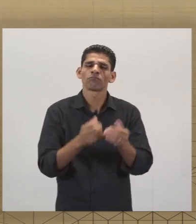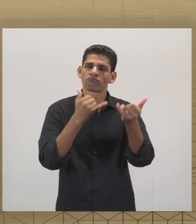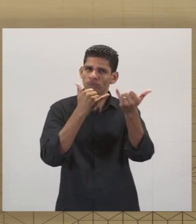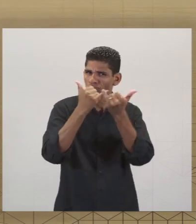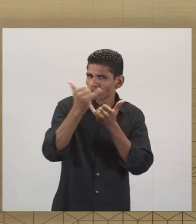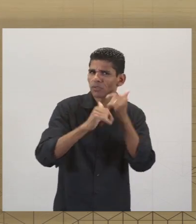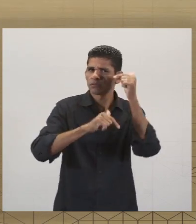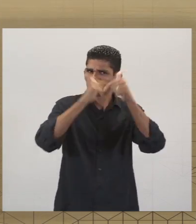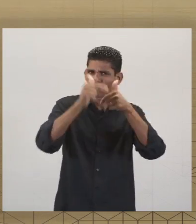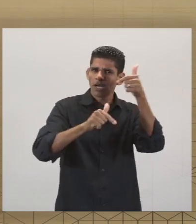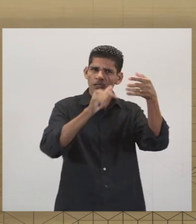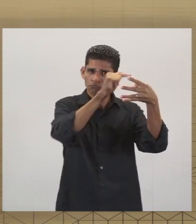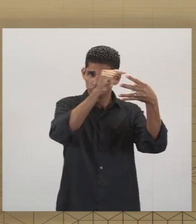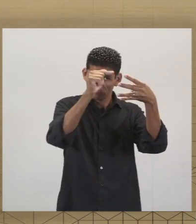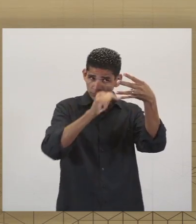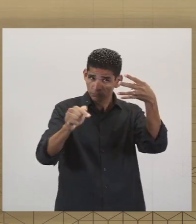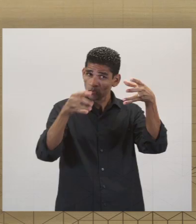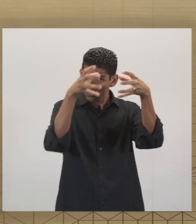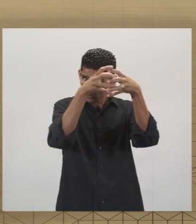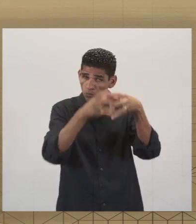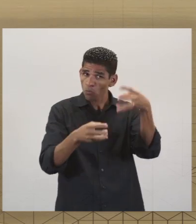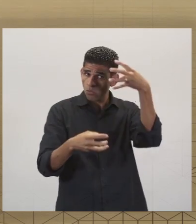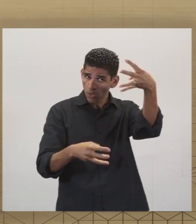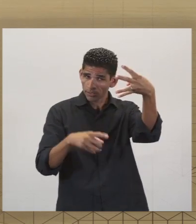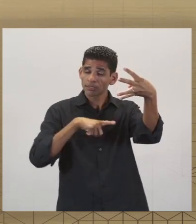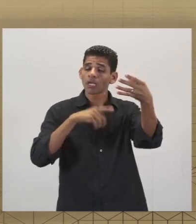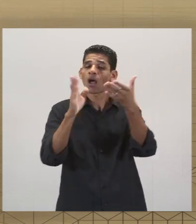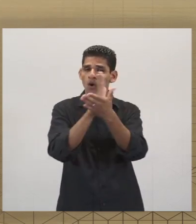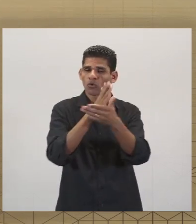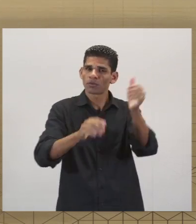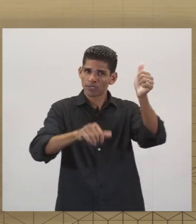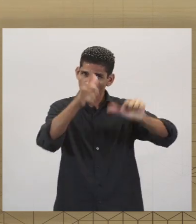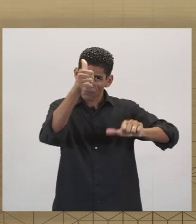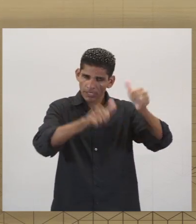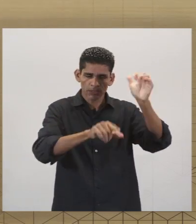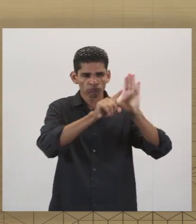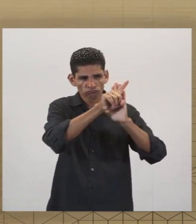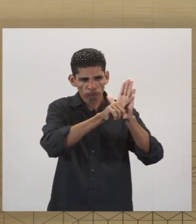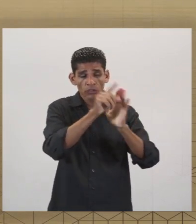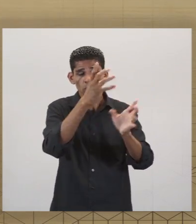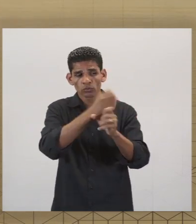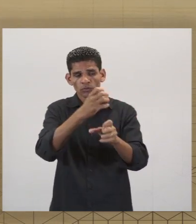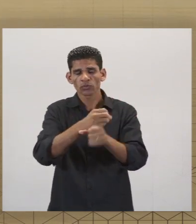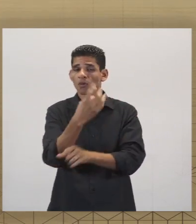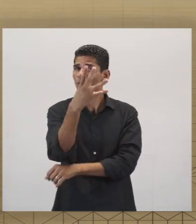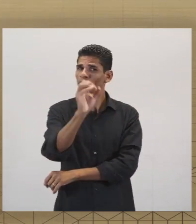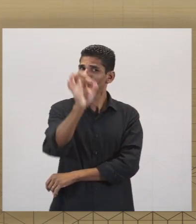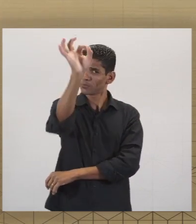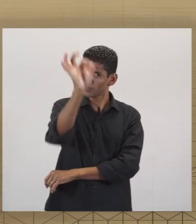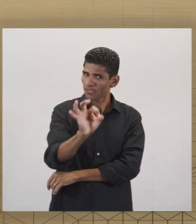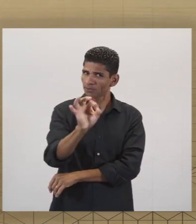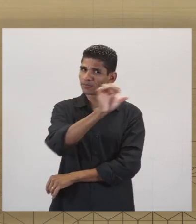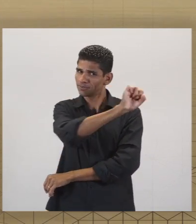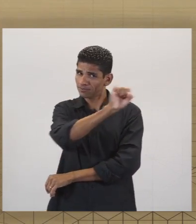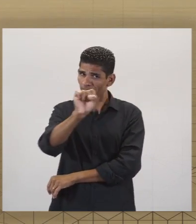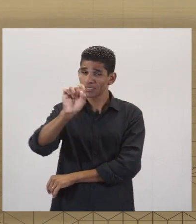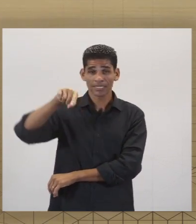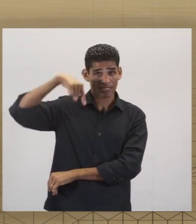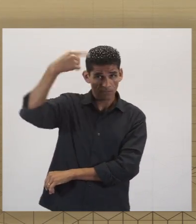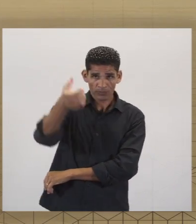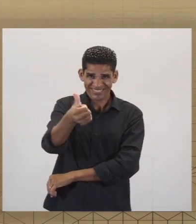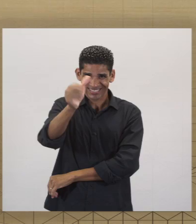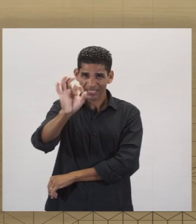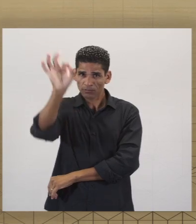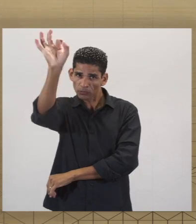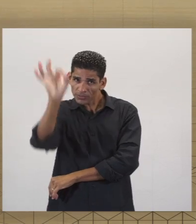4 unidades, algumas delas serão avaliativas e que vão contar 40% da nota total do semestre. Os outros